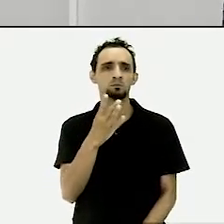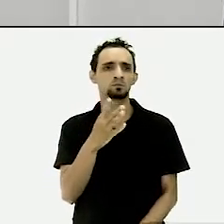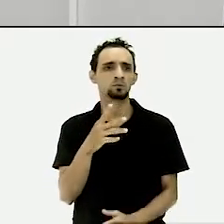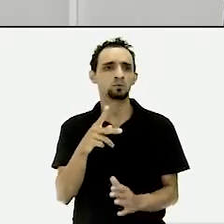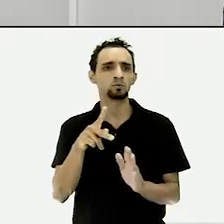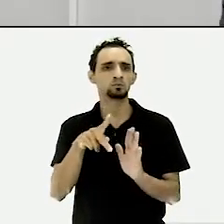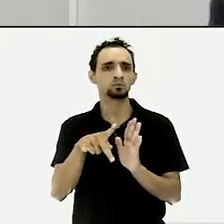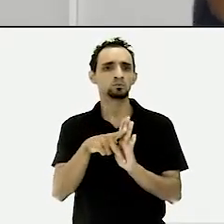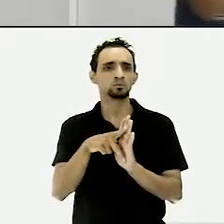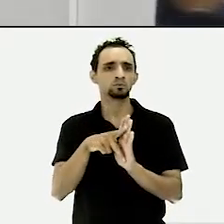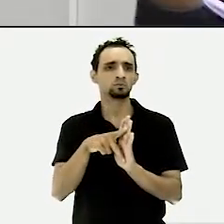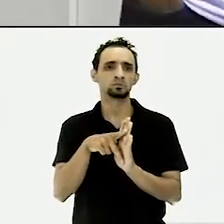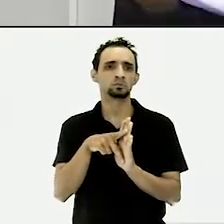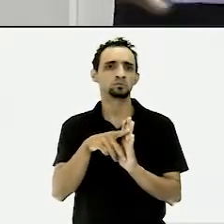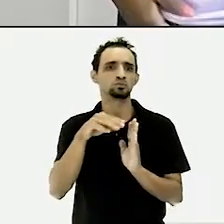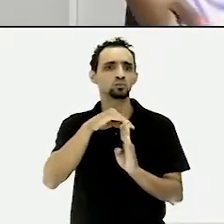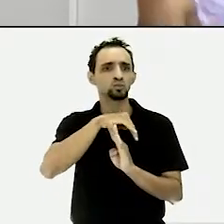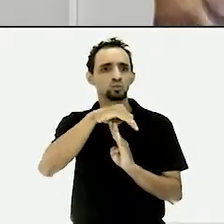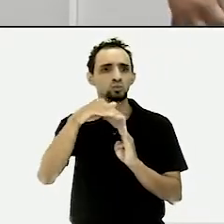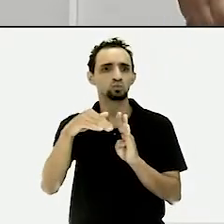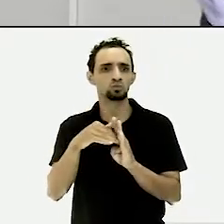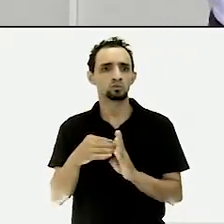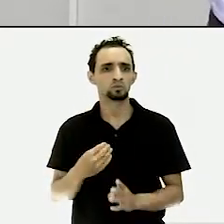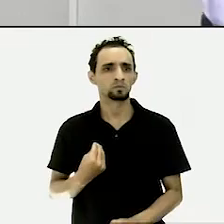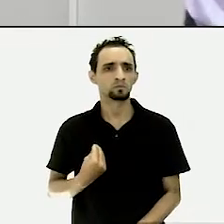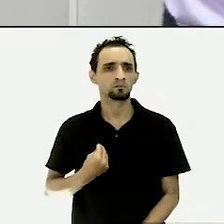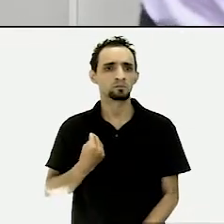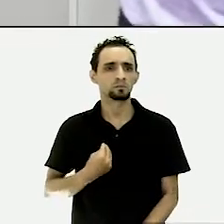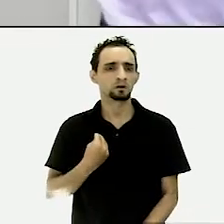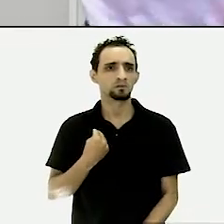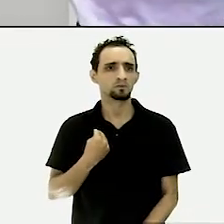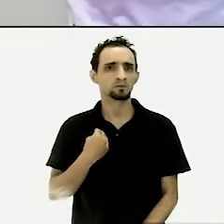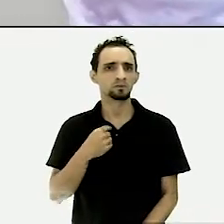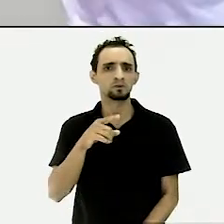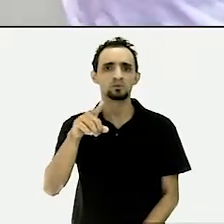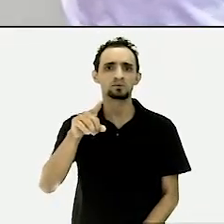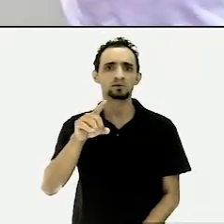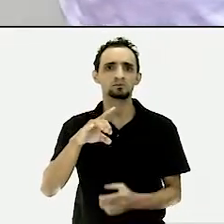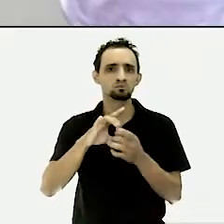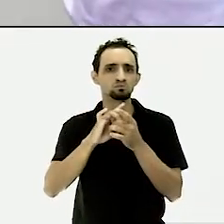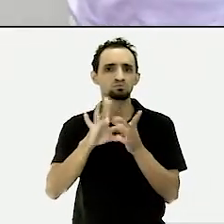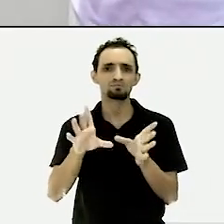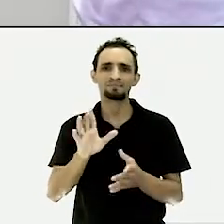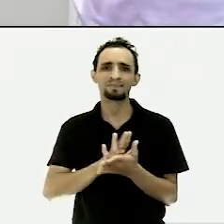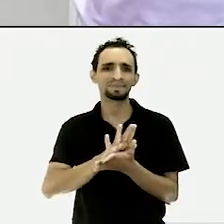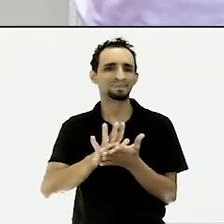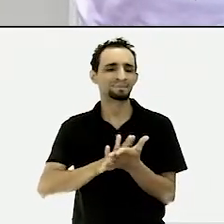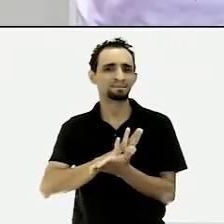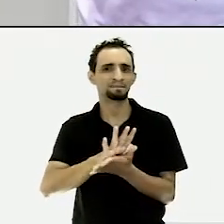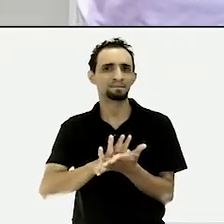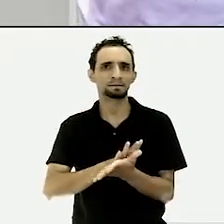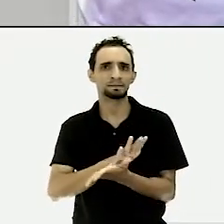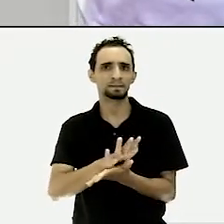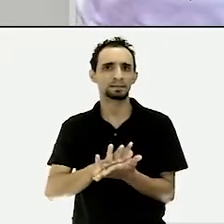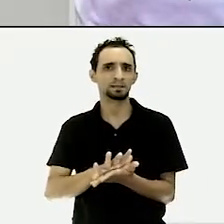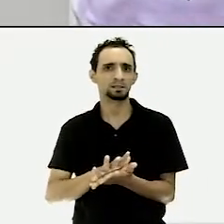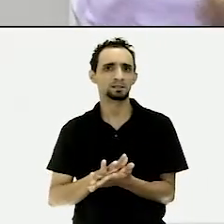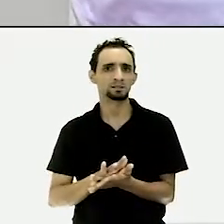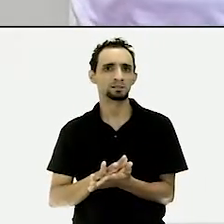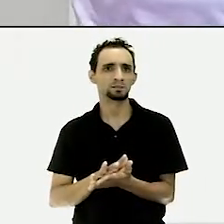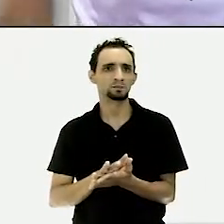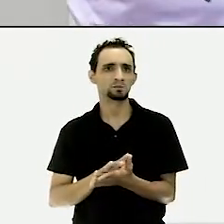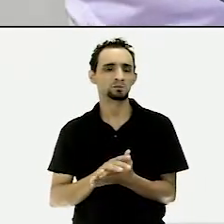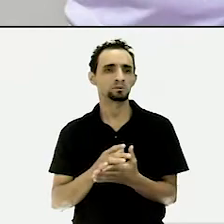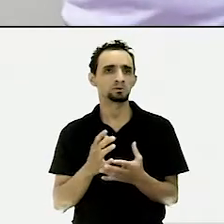é um testemunho vivo da importância de vocês, e quantas pessoas que precisam desse acesso. Eu lembro quando inauguramos o CAPS